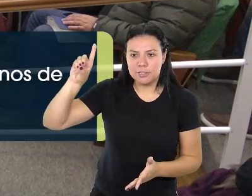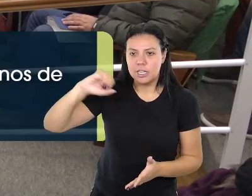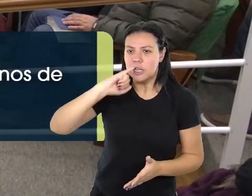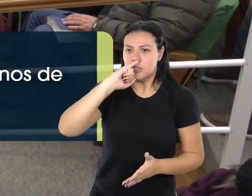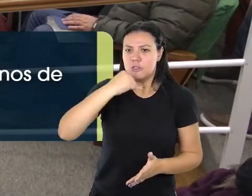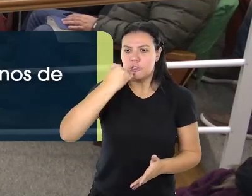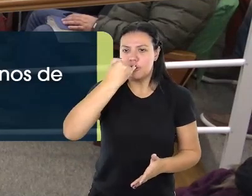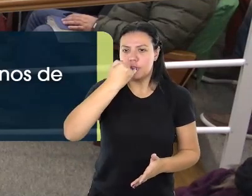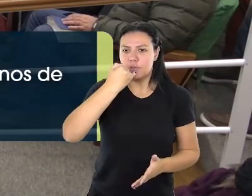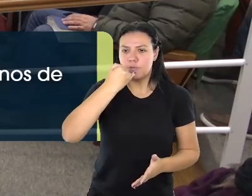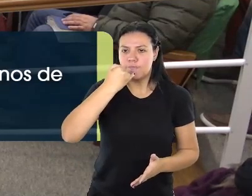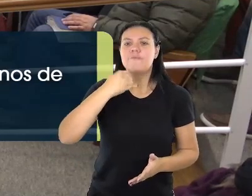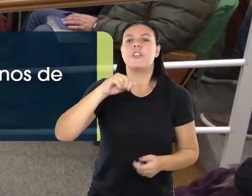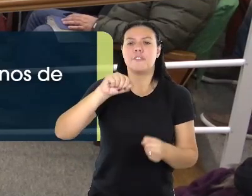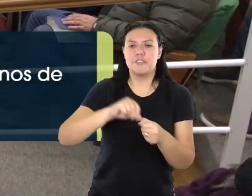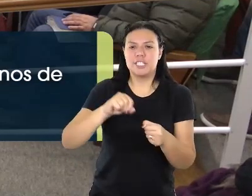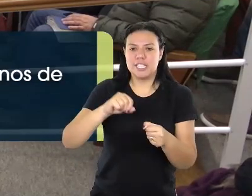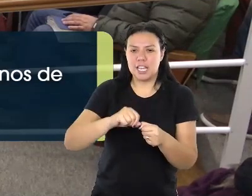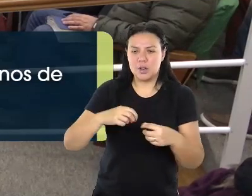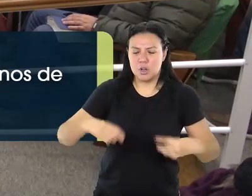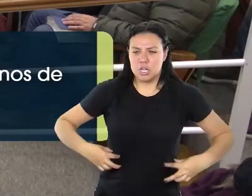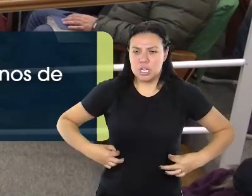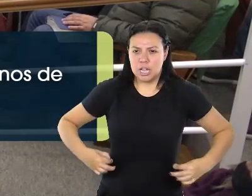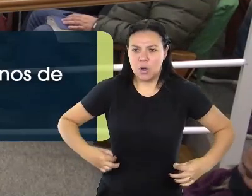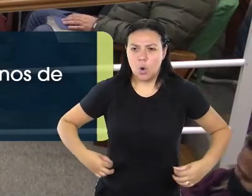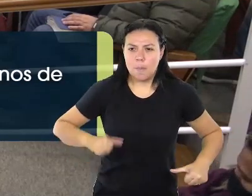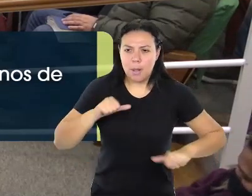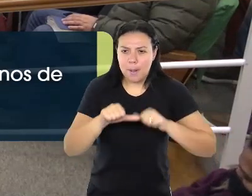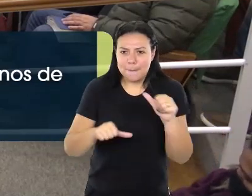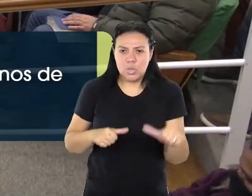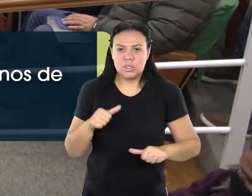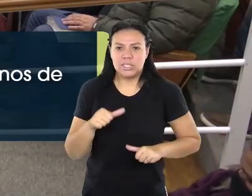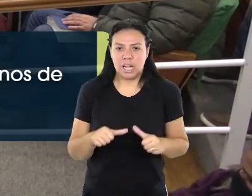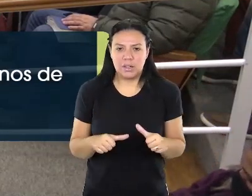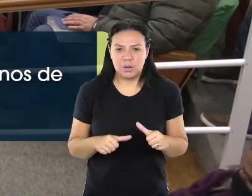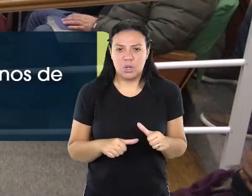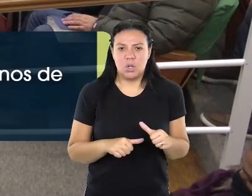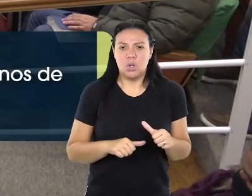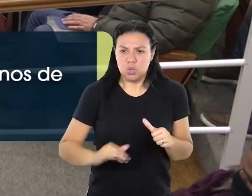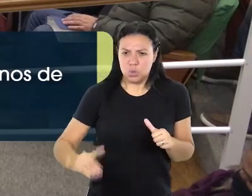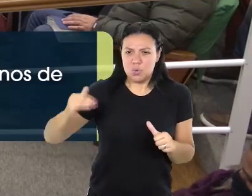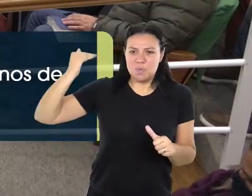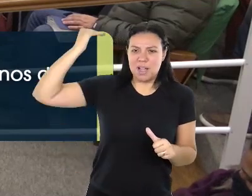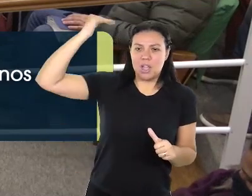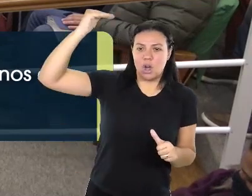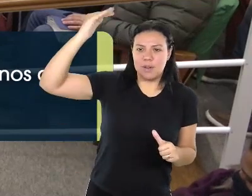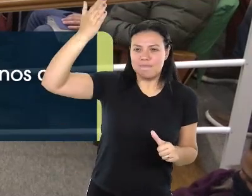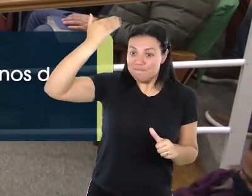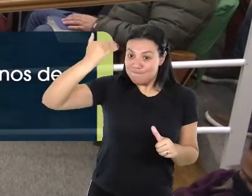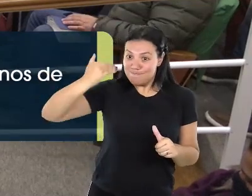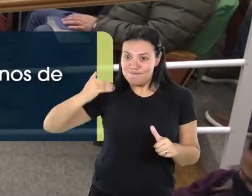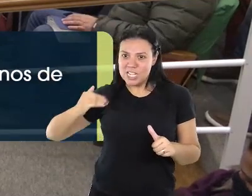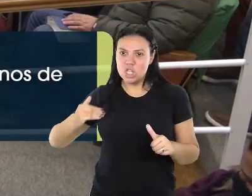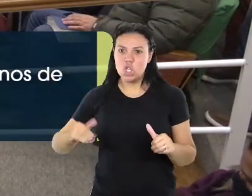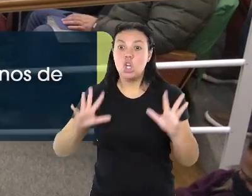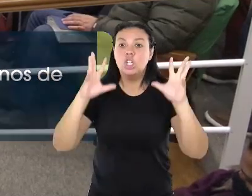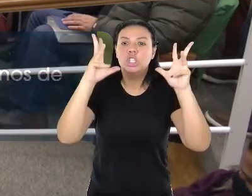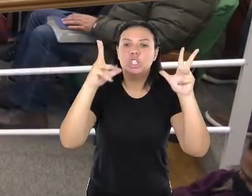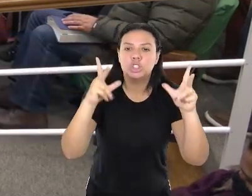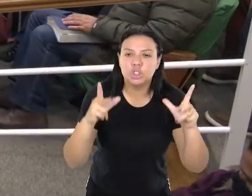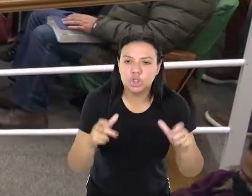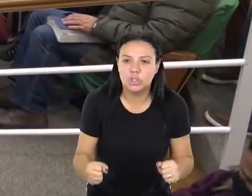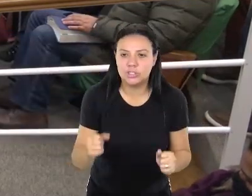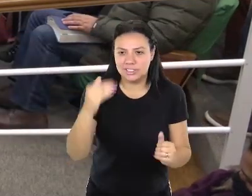de pano de saco, desde o maior até o menor. Louvado seja Deus. É Deus que